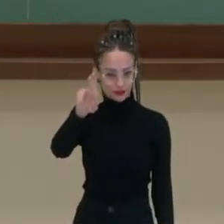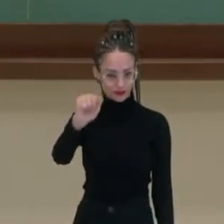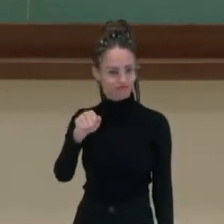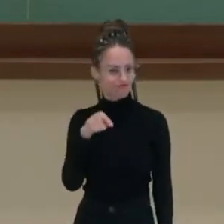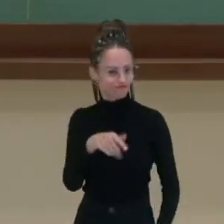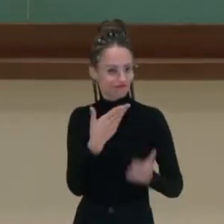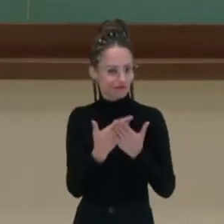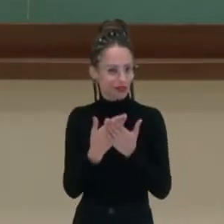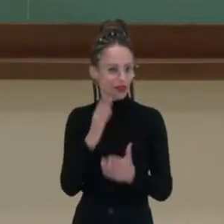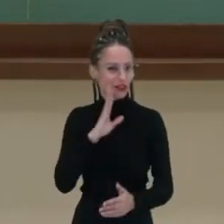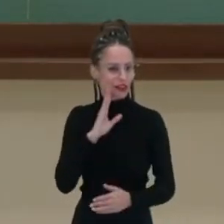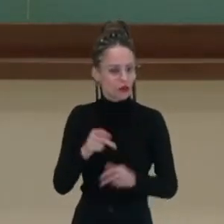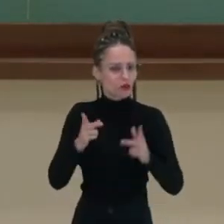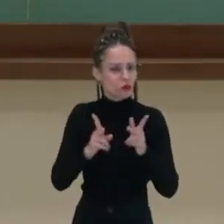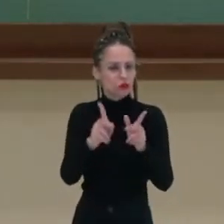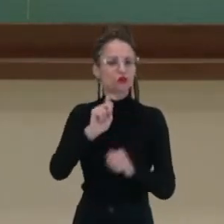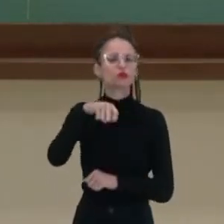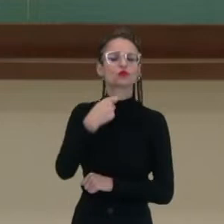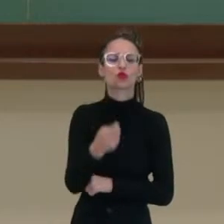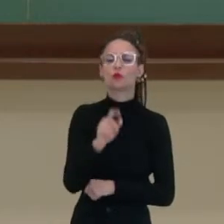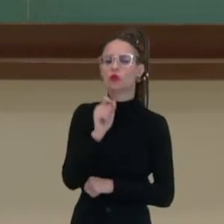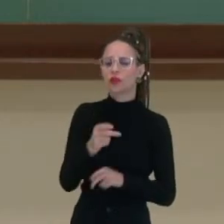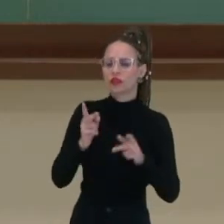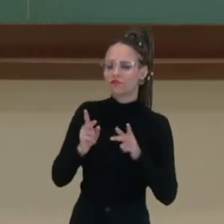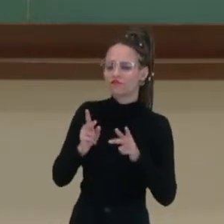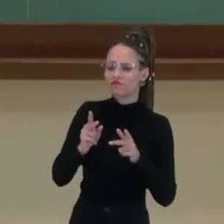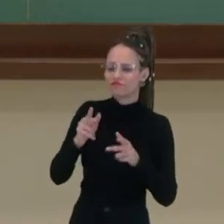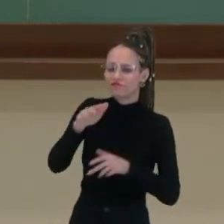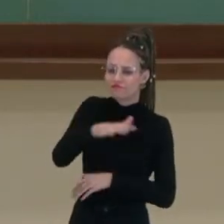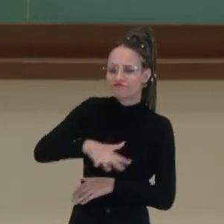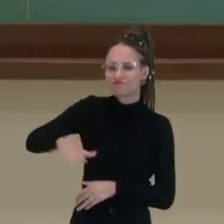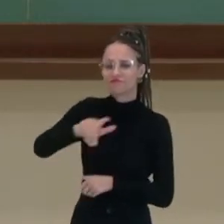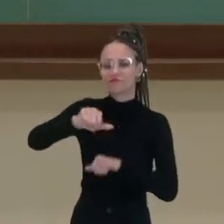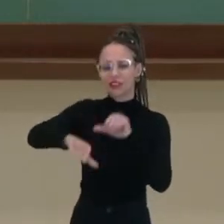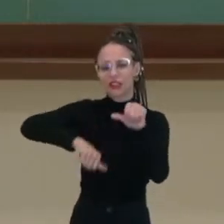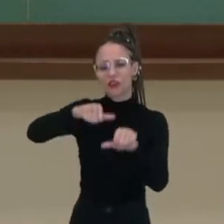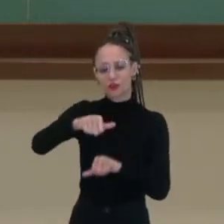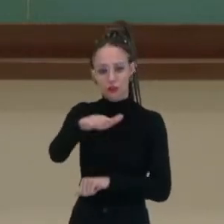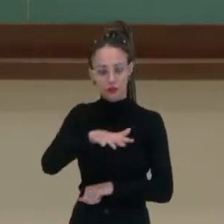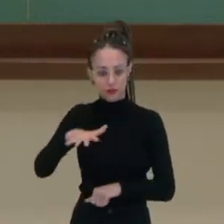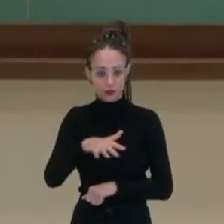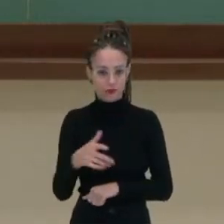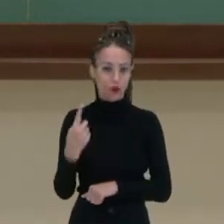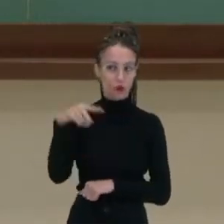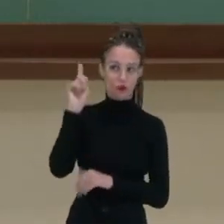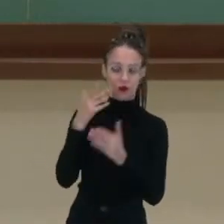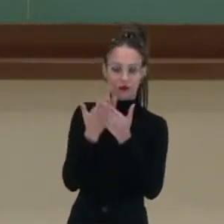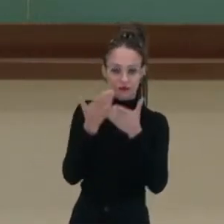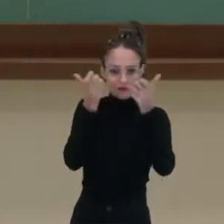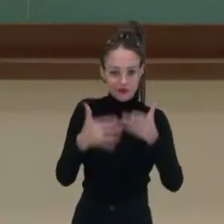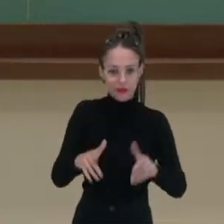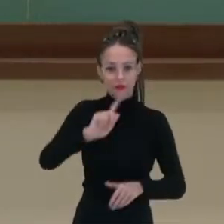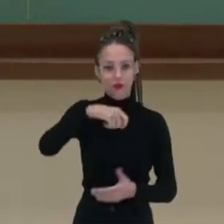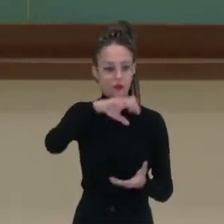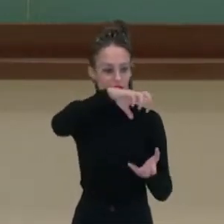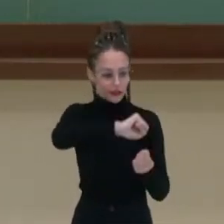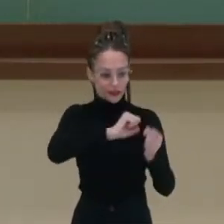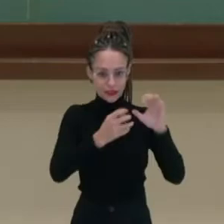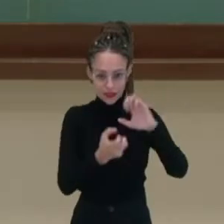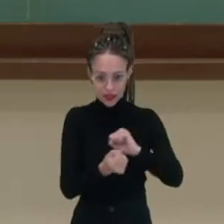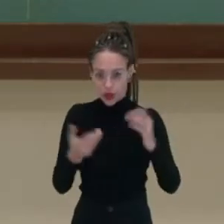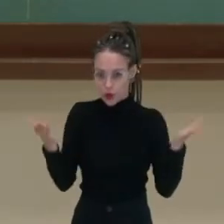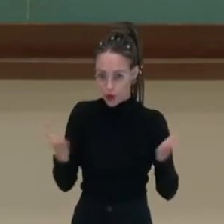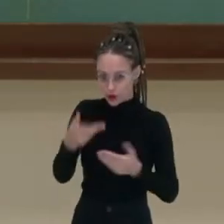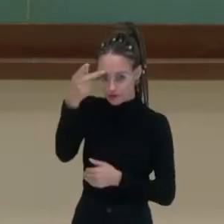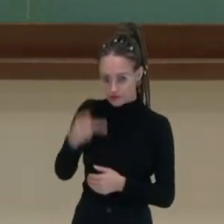transformação do espaço. Já falamos sobre o artesanato na aula anterior e hoje sobre a manufatura e vai ter uma conexão sobre isso.